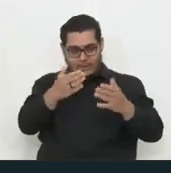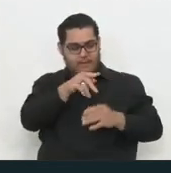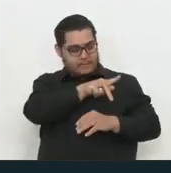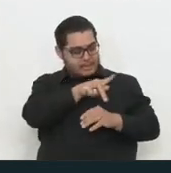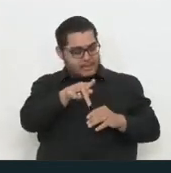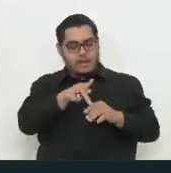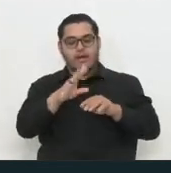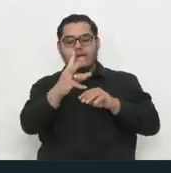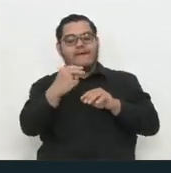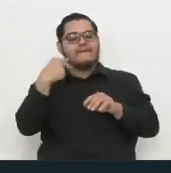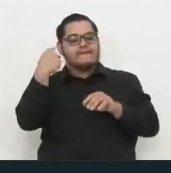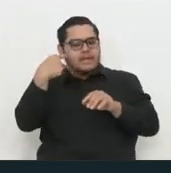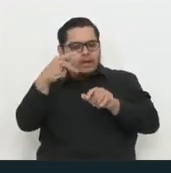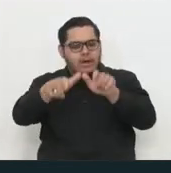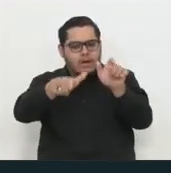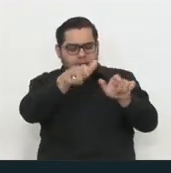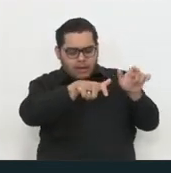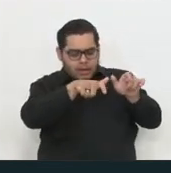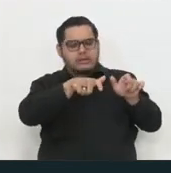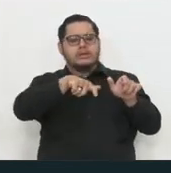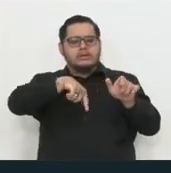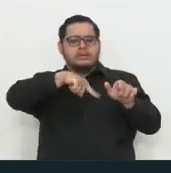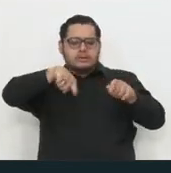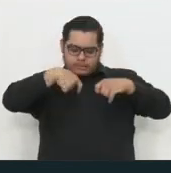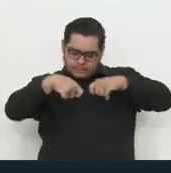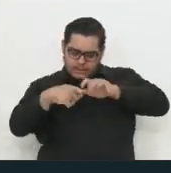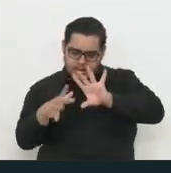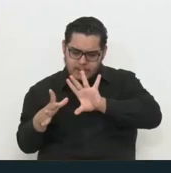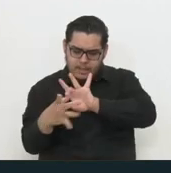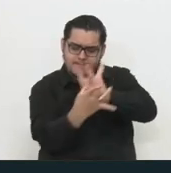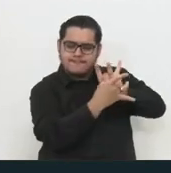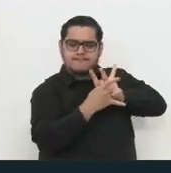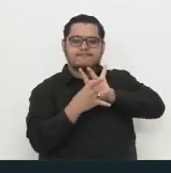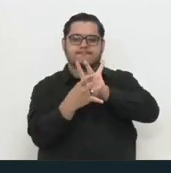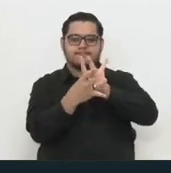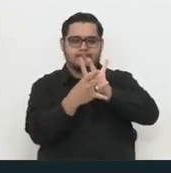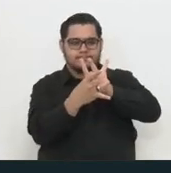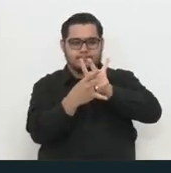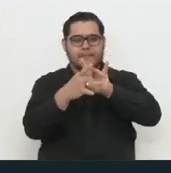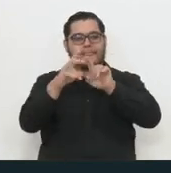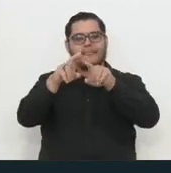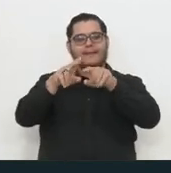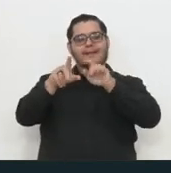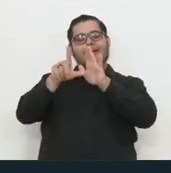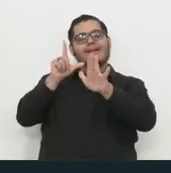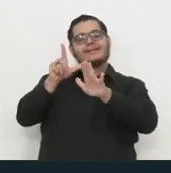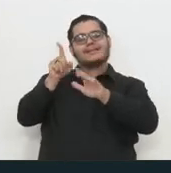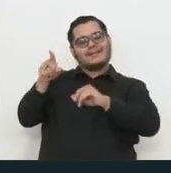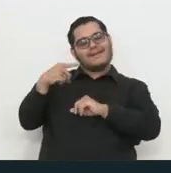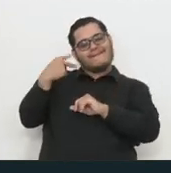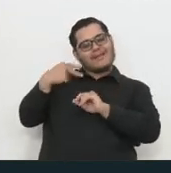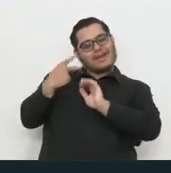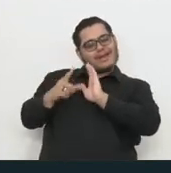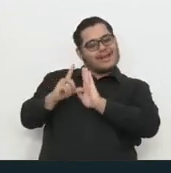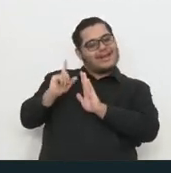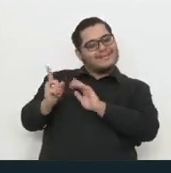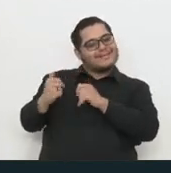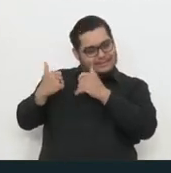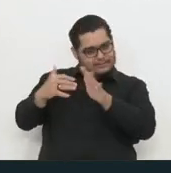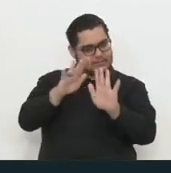e vereadoras Nós temos que nos unir conforme a a vereadora queria antecedeu para